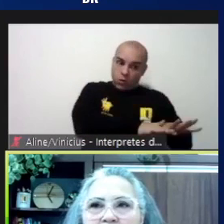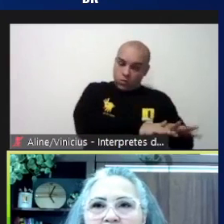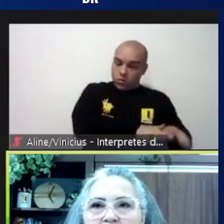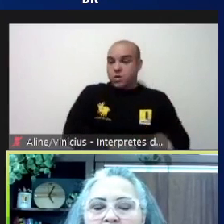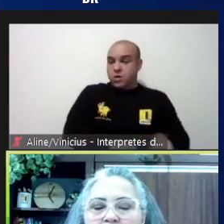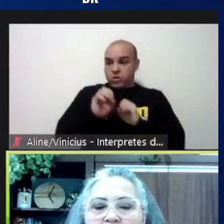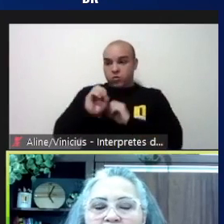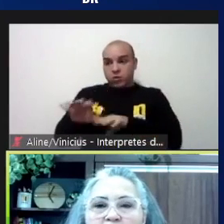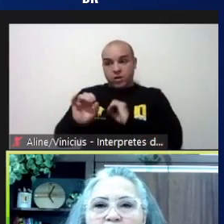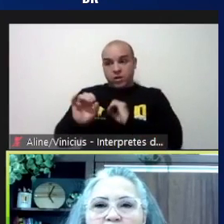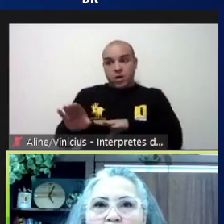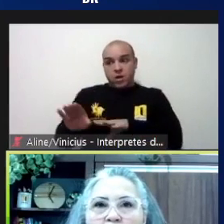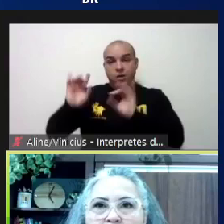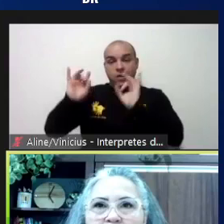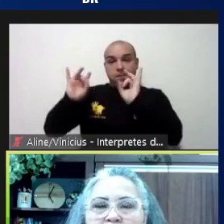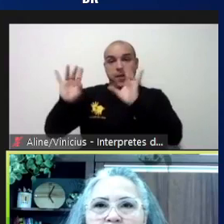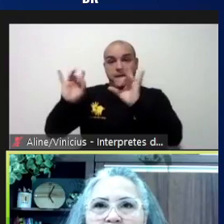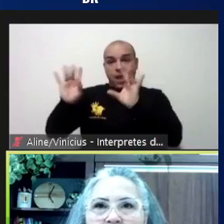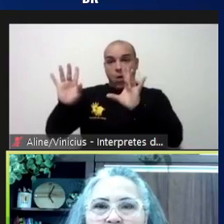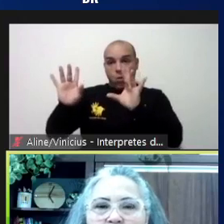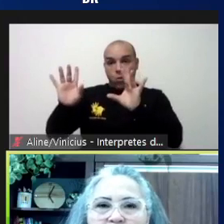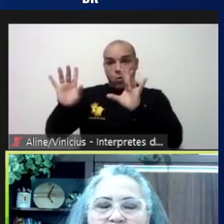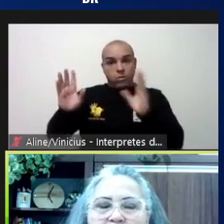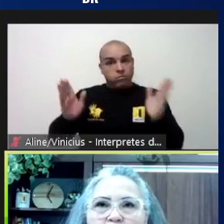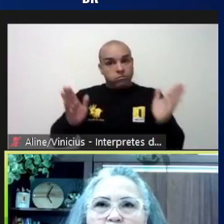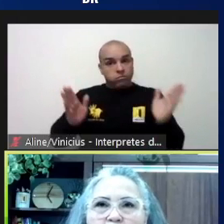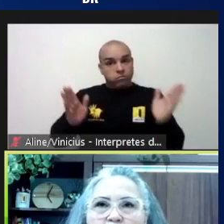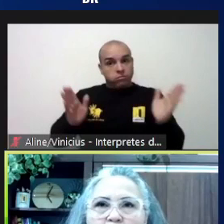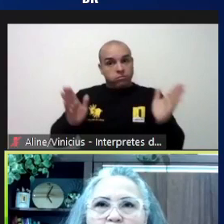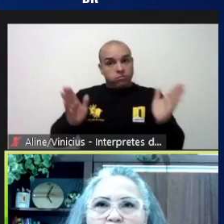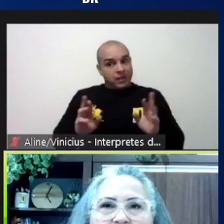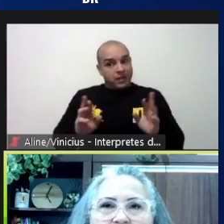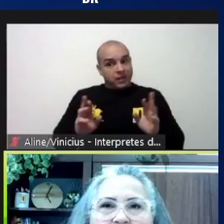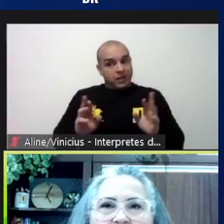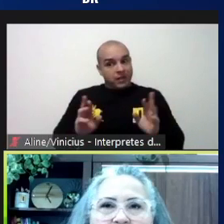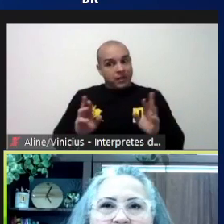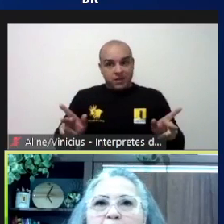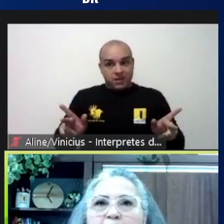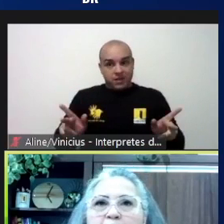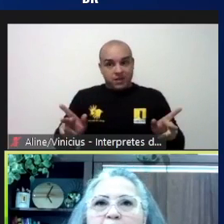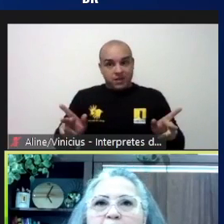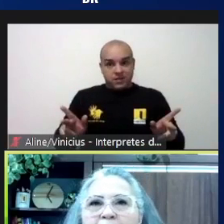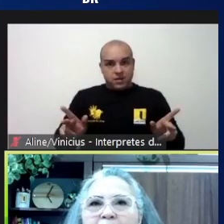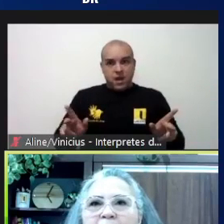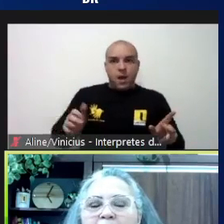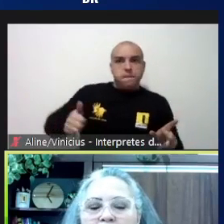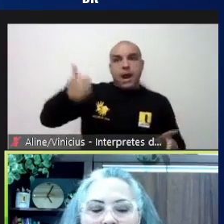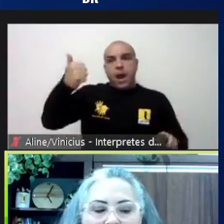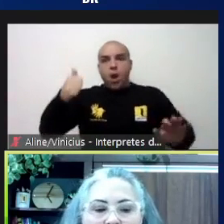entender quais são as formas, meios, tecnologias que podem